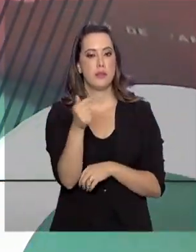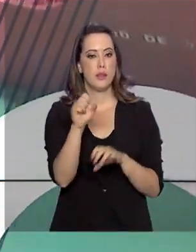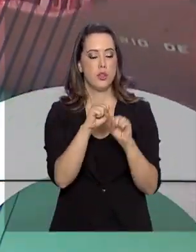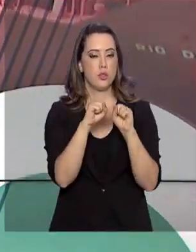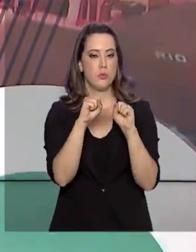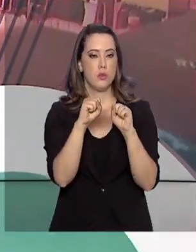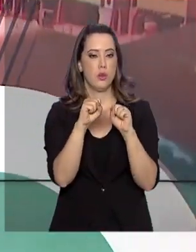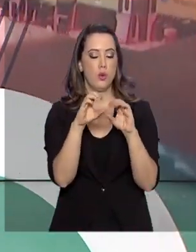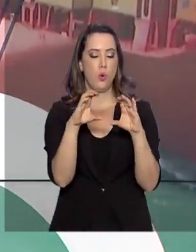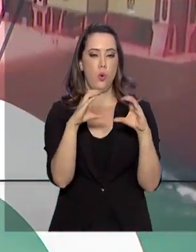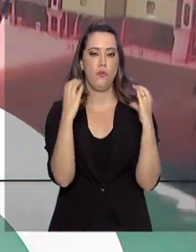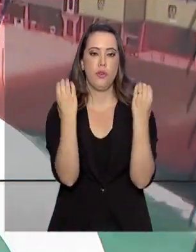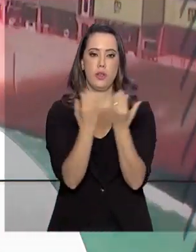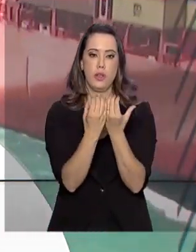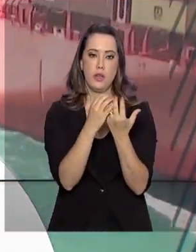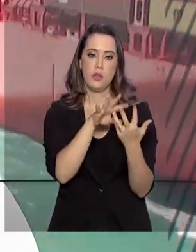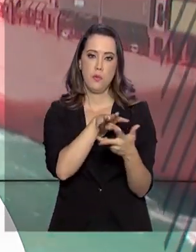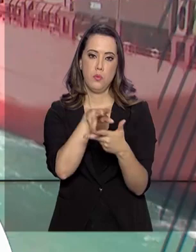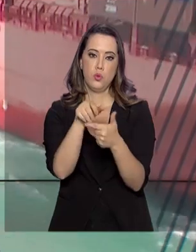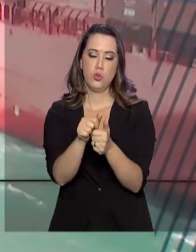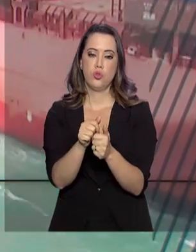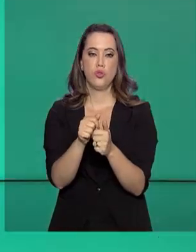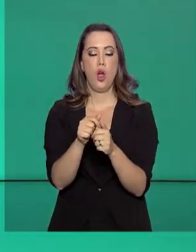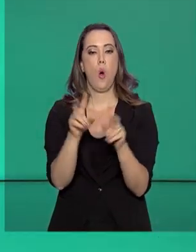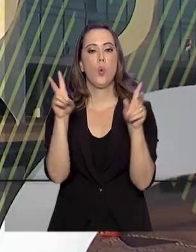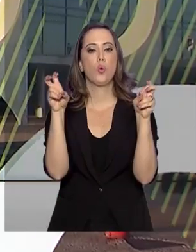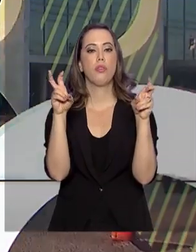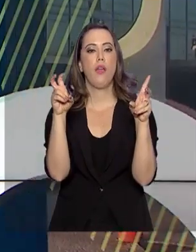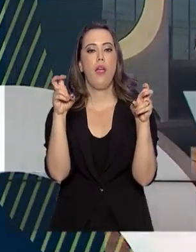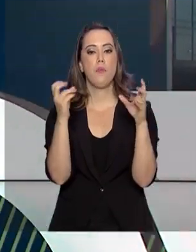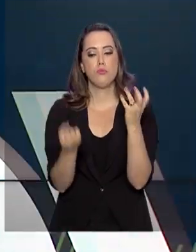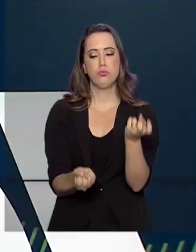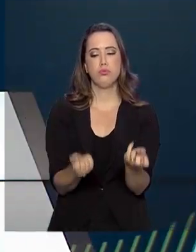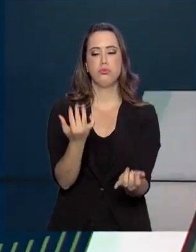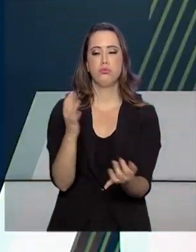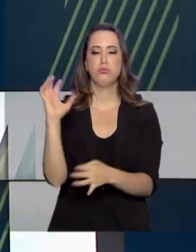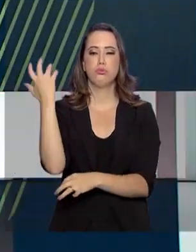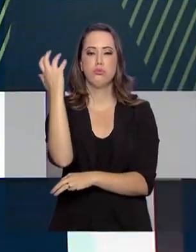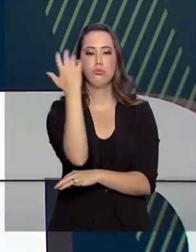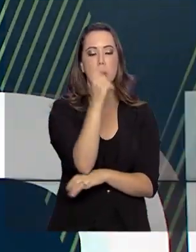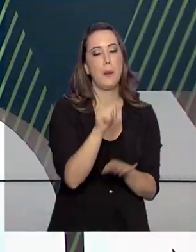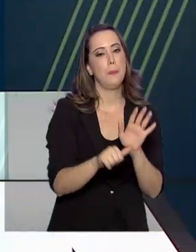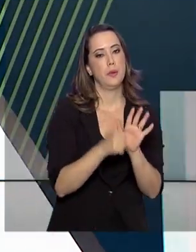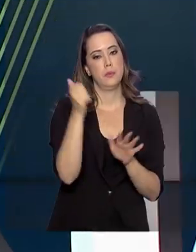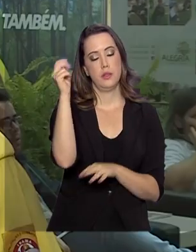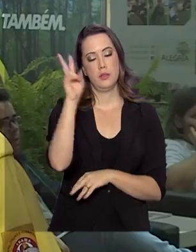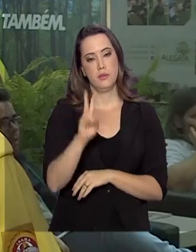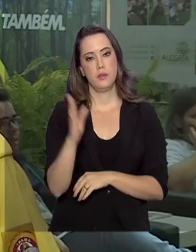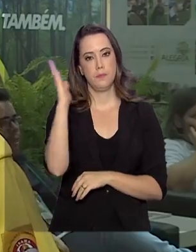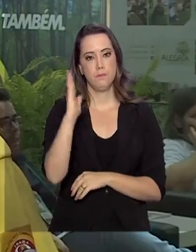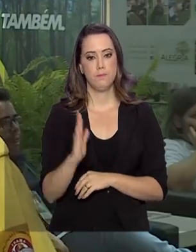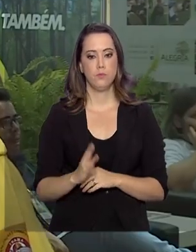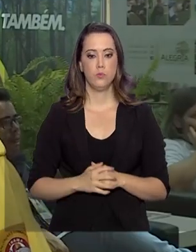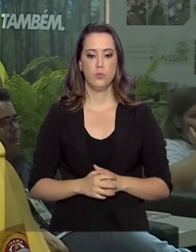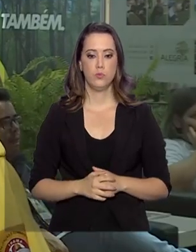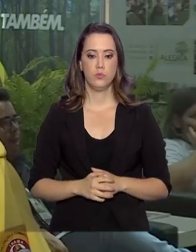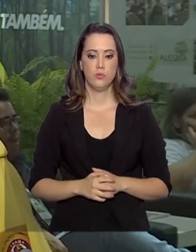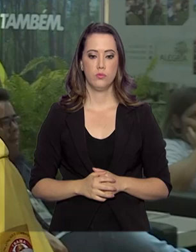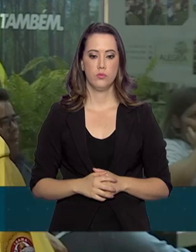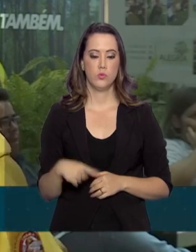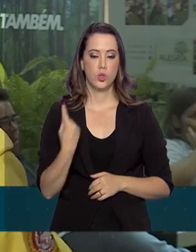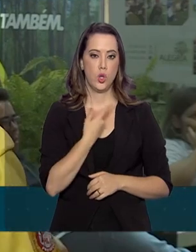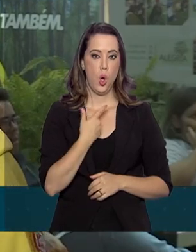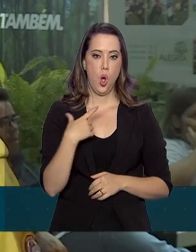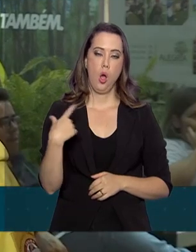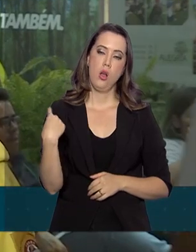internacional sobre incêndios florestais o brasil sedia o encontro pela primeira vez ao sermos escolhidos